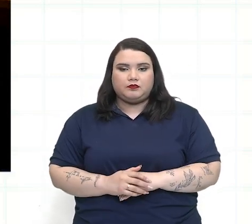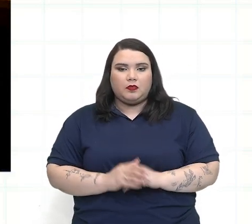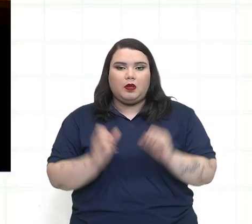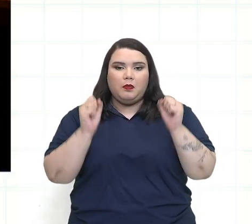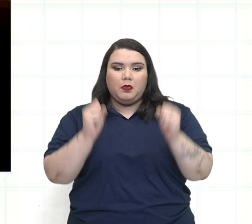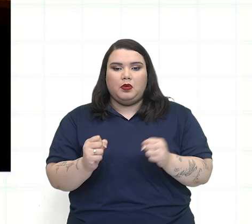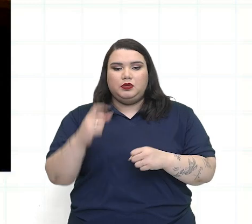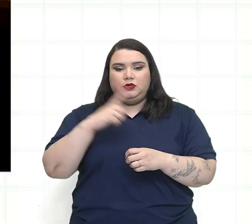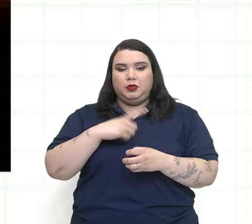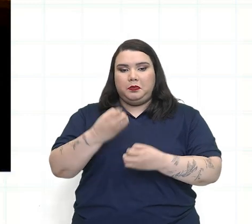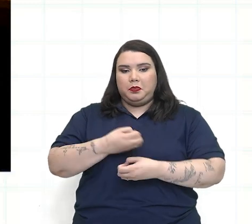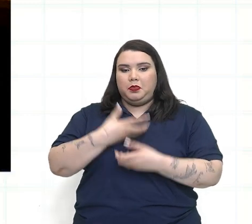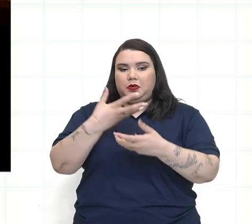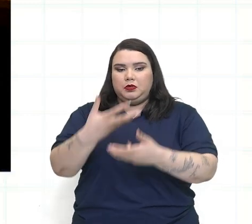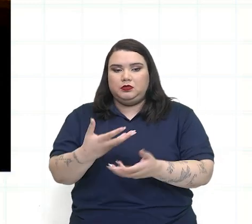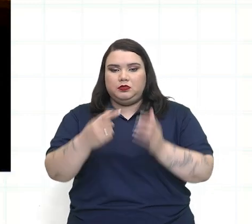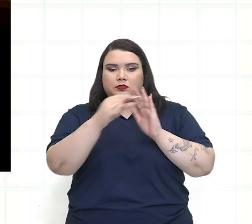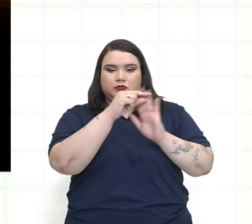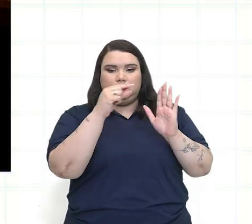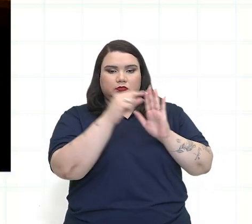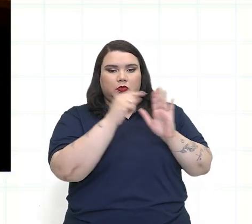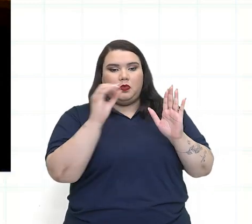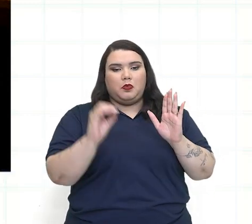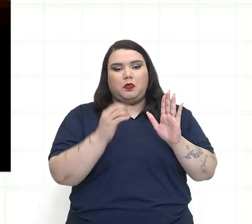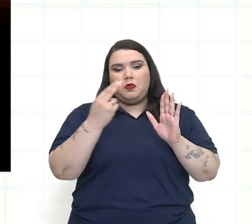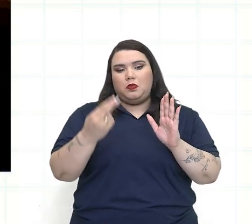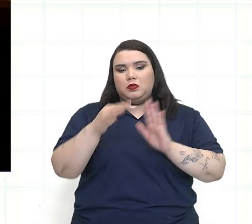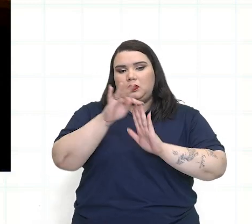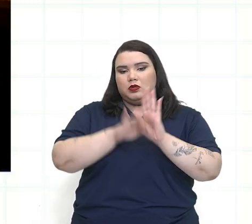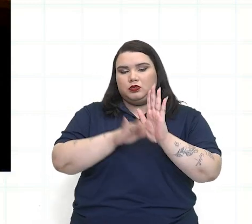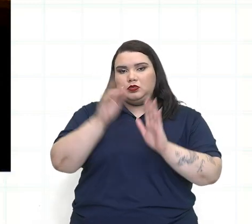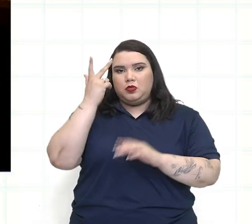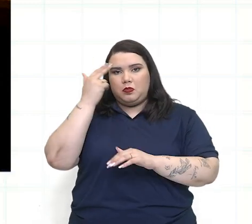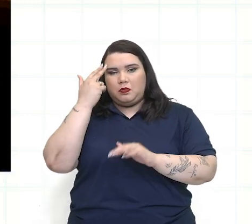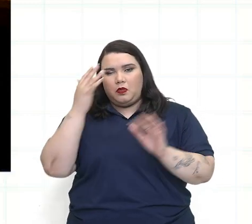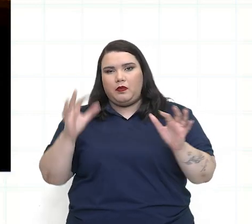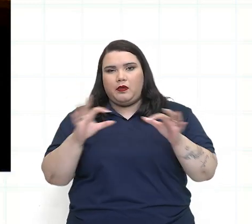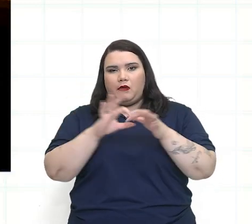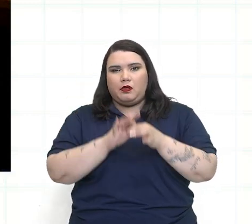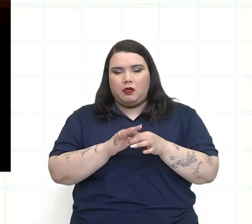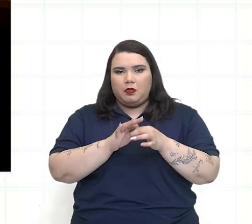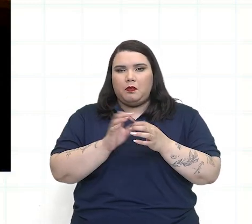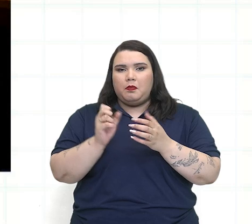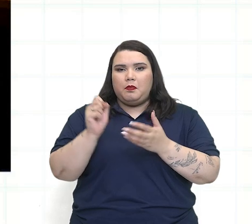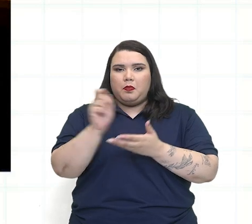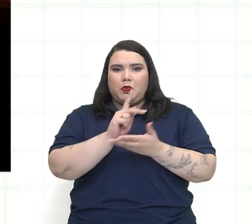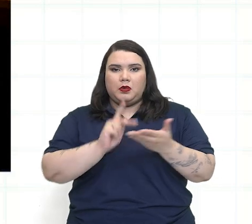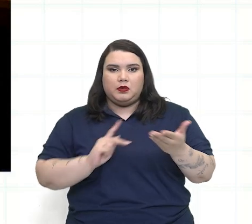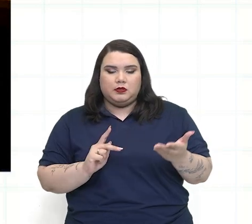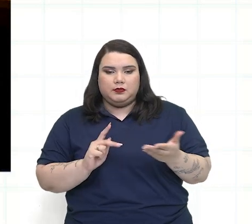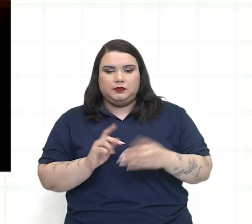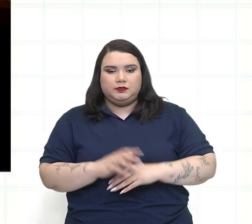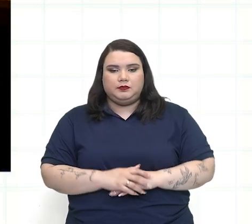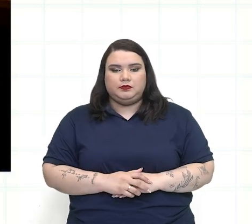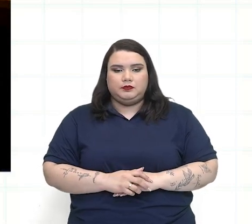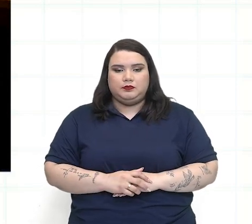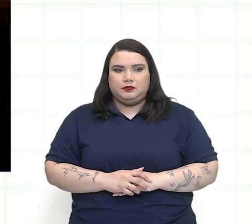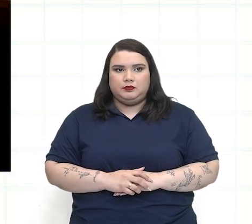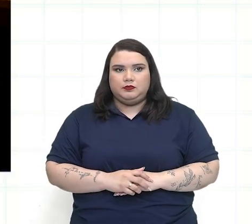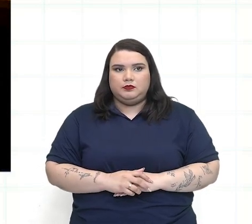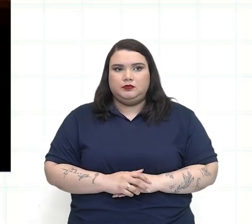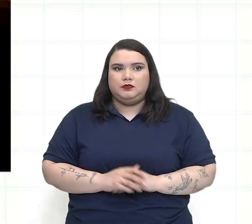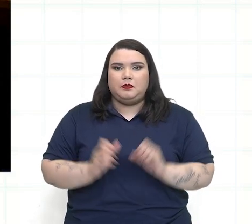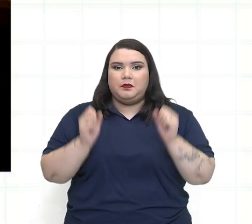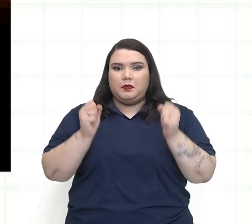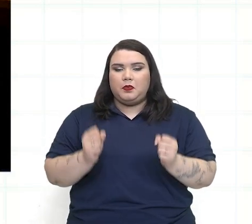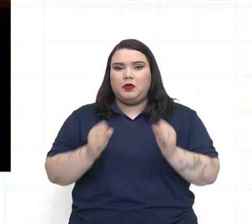poesia escrita em versos ou em forma de prosa, a chamada prosa poética. A poesia pode estar na prosa, pode